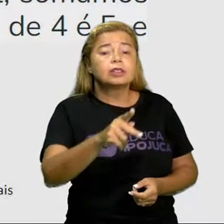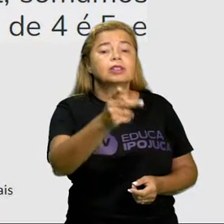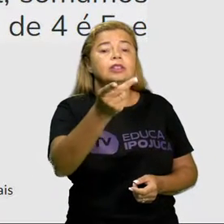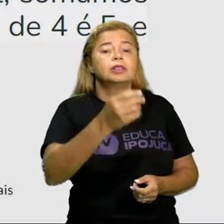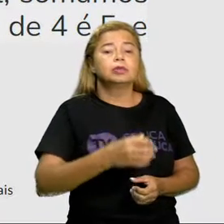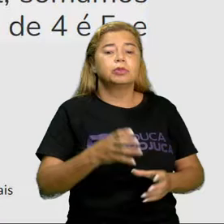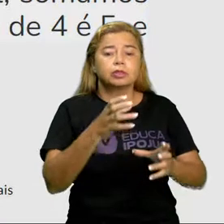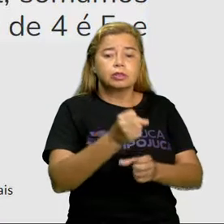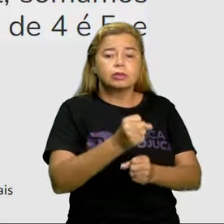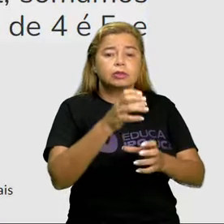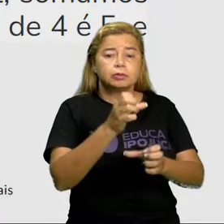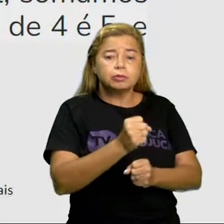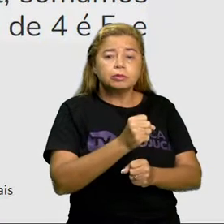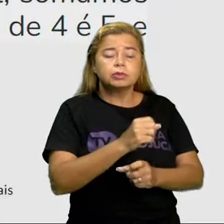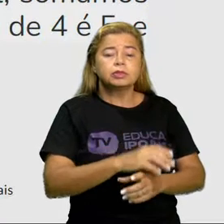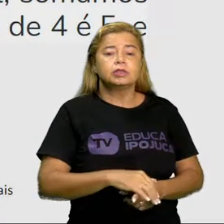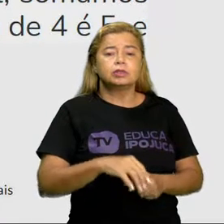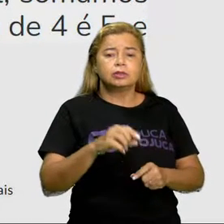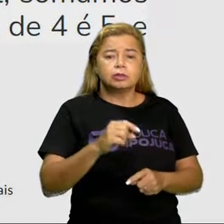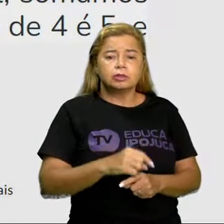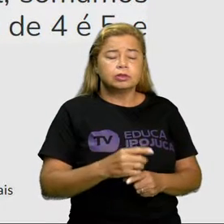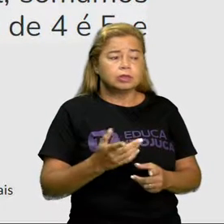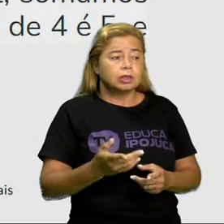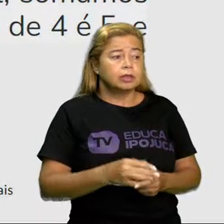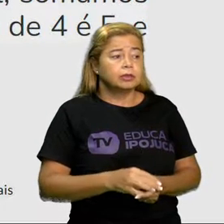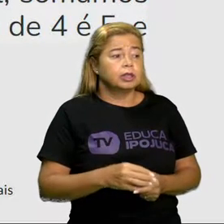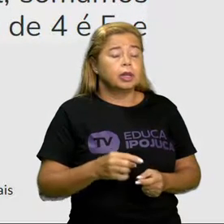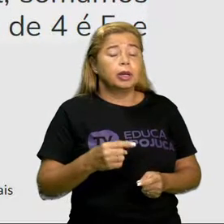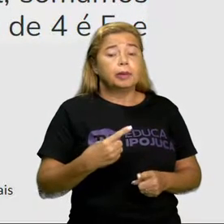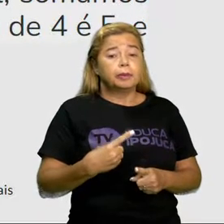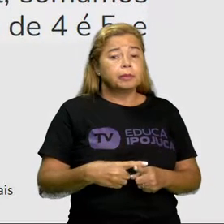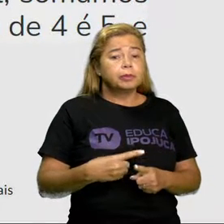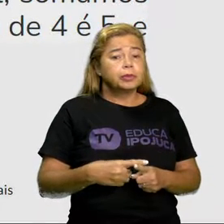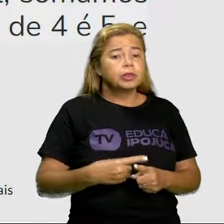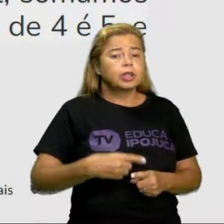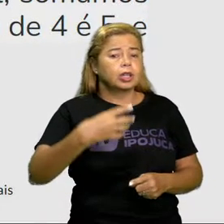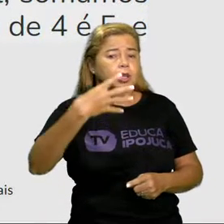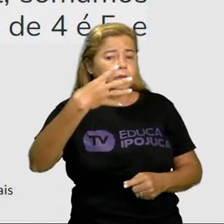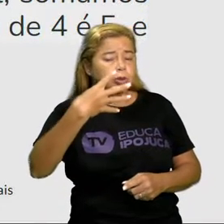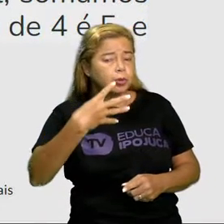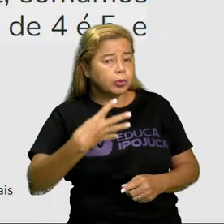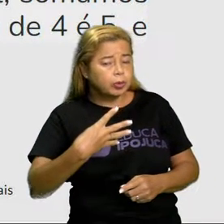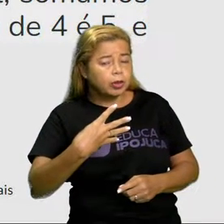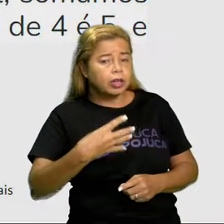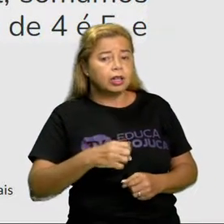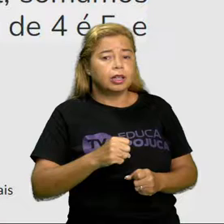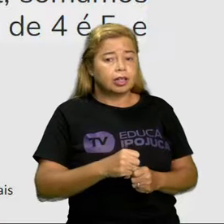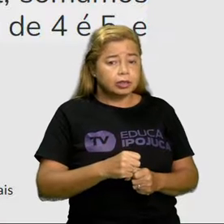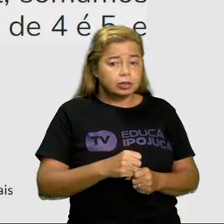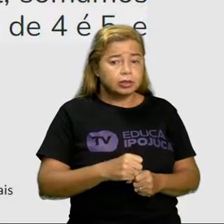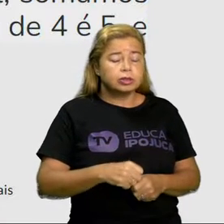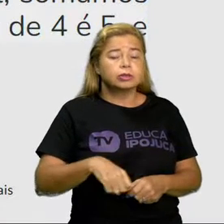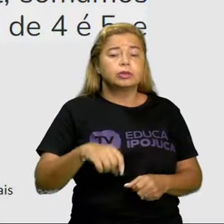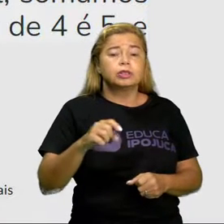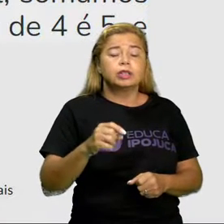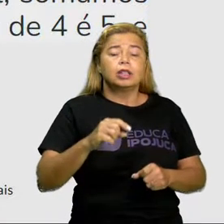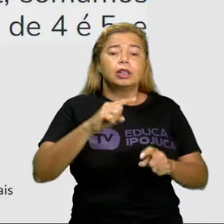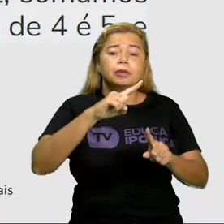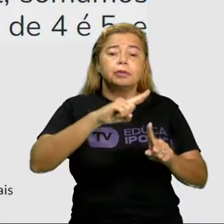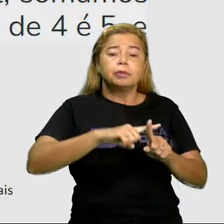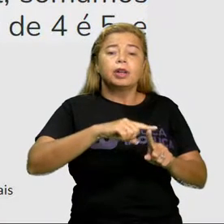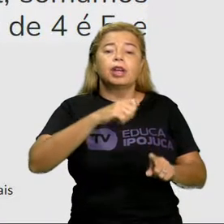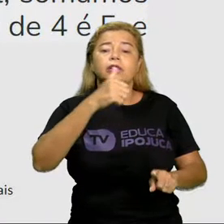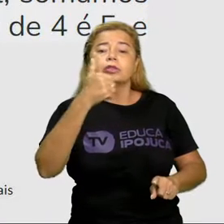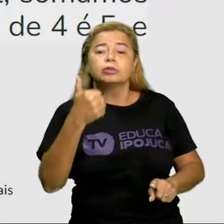exemplo sucessor de quatro é o cinco então isso quer dizer que quatro Ele é igual é aliás 5 = 4